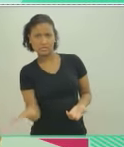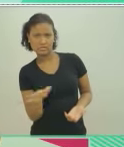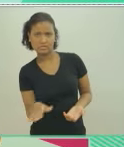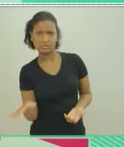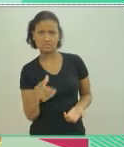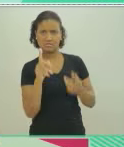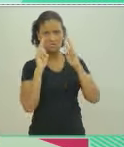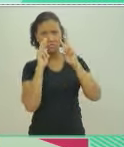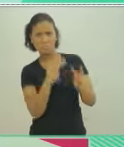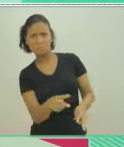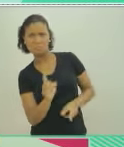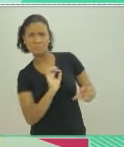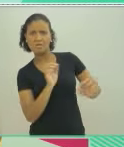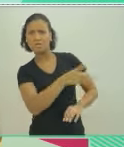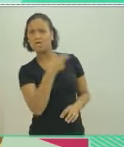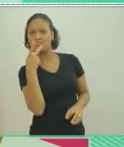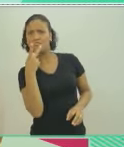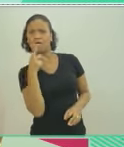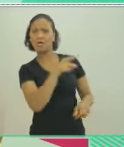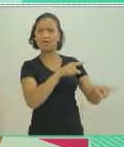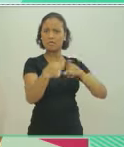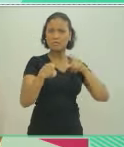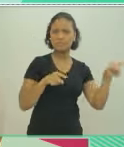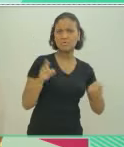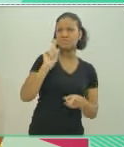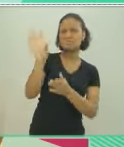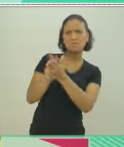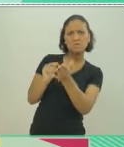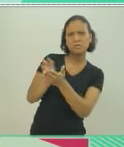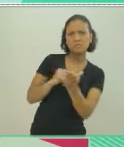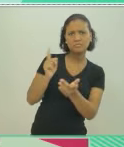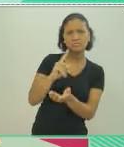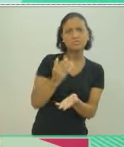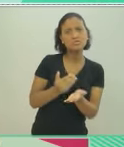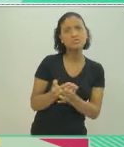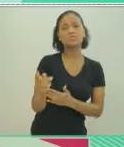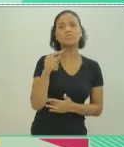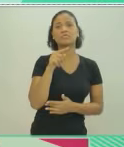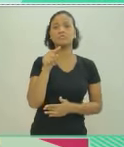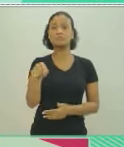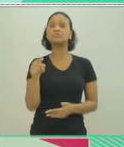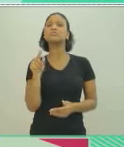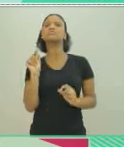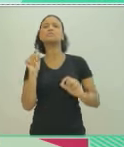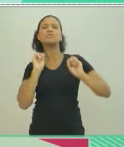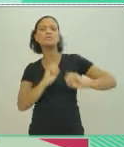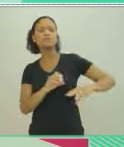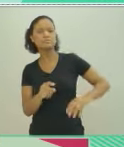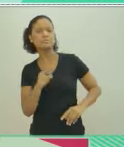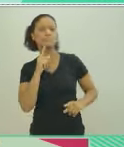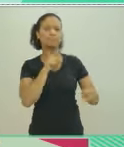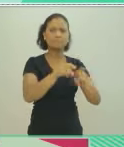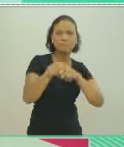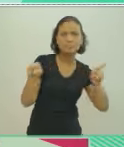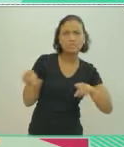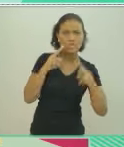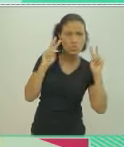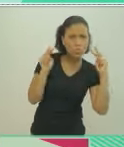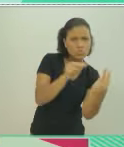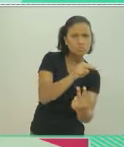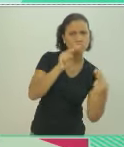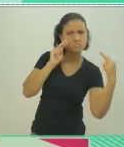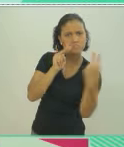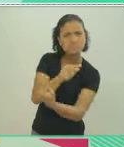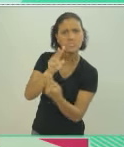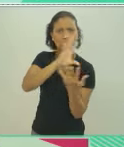não imita, o teu tratamento vai começar por aí, para você ensinar ela a apontar, ensinar a olhar no olho, imitar, brincar com os brinquedos sem ser